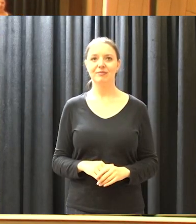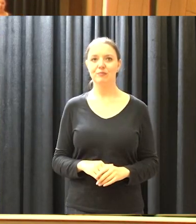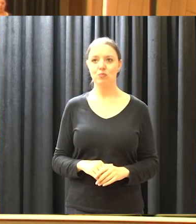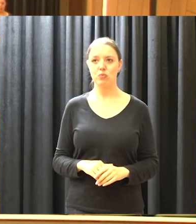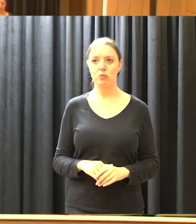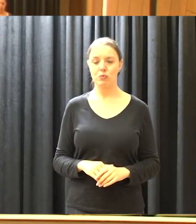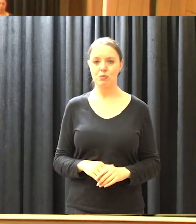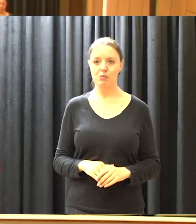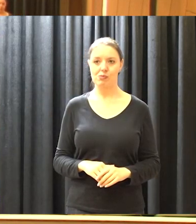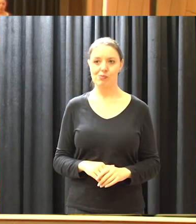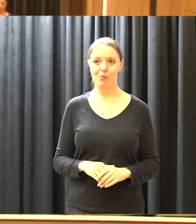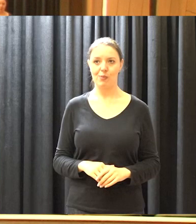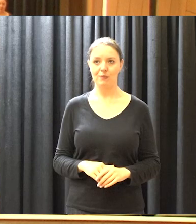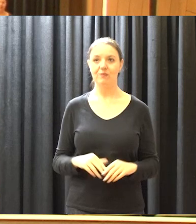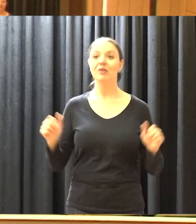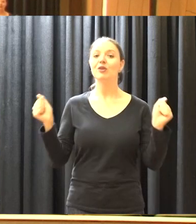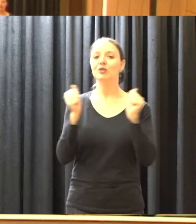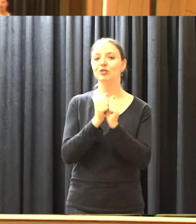E a Indy.